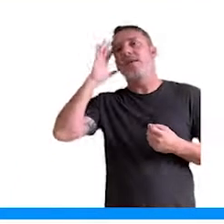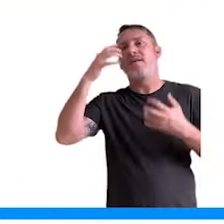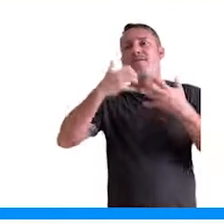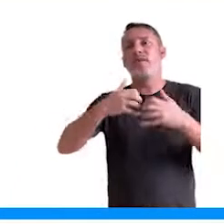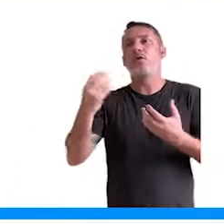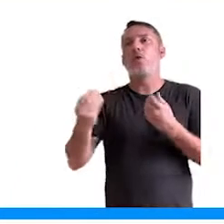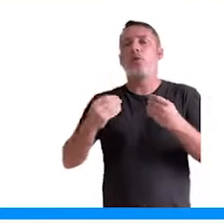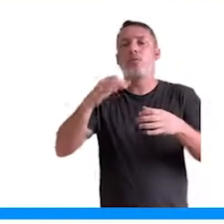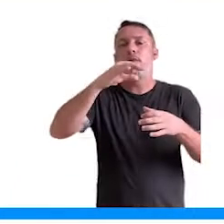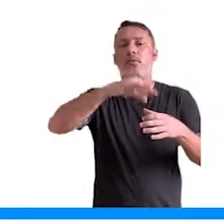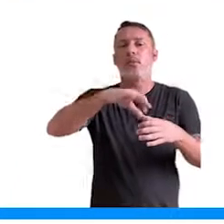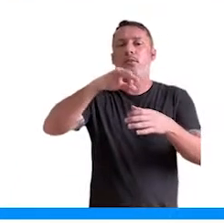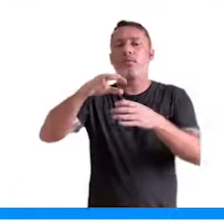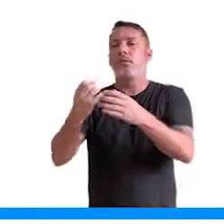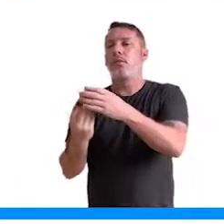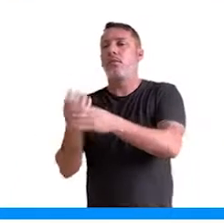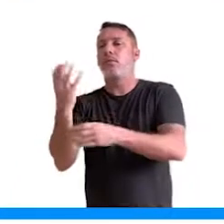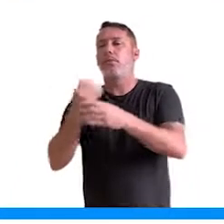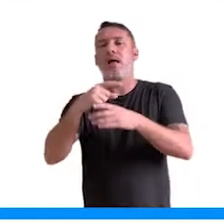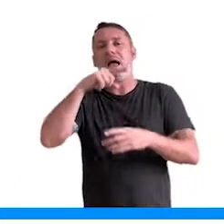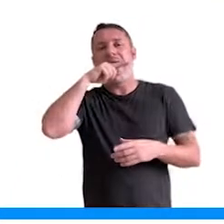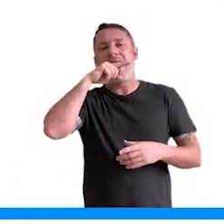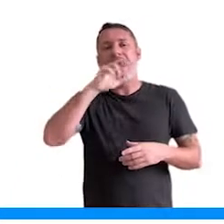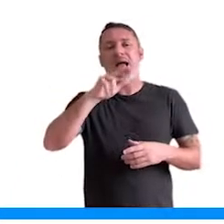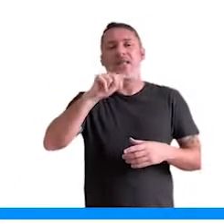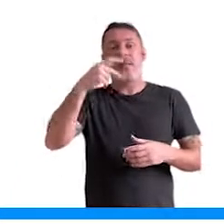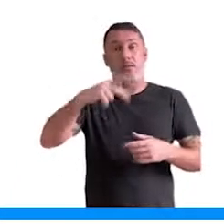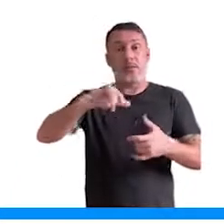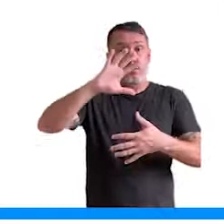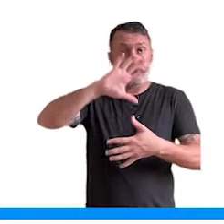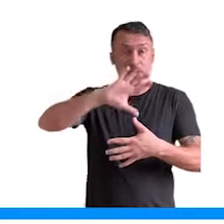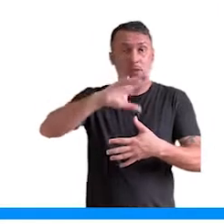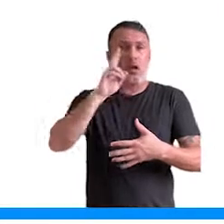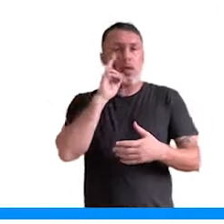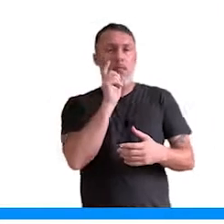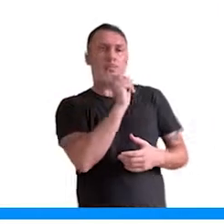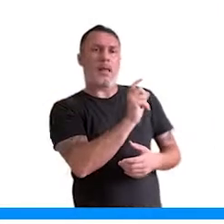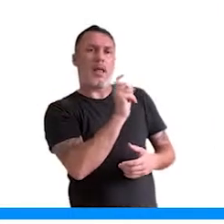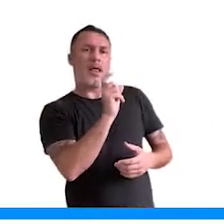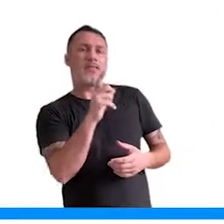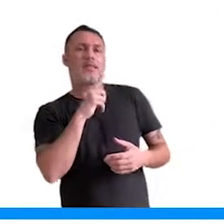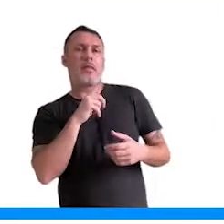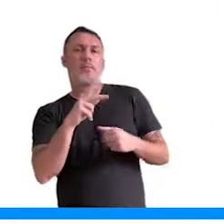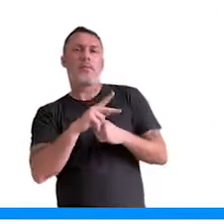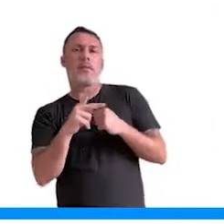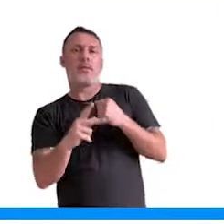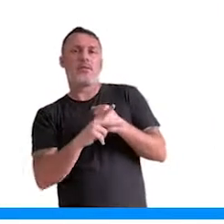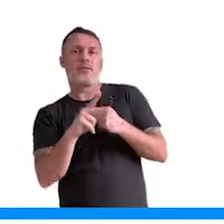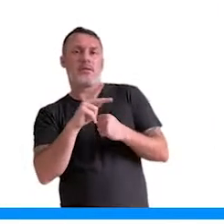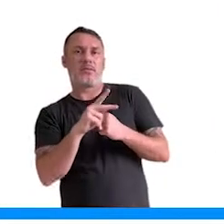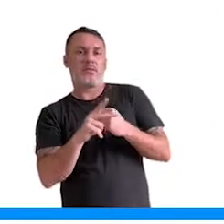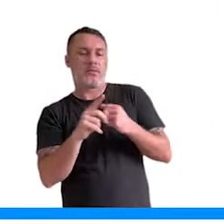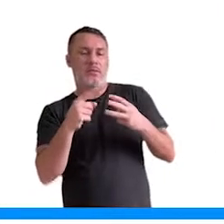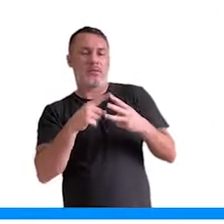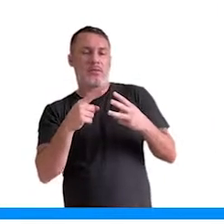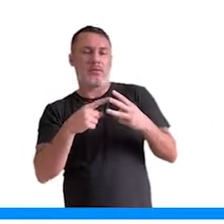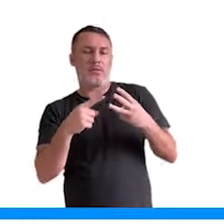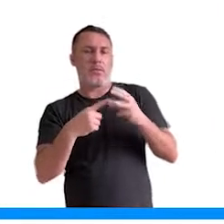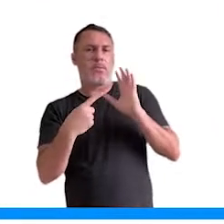sobre o plantio da cana-de-açúcar na América Latina, as preposições junto, sobre e barro são usados para